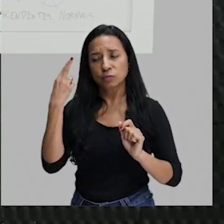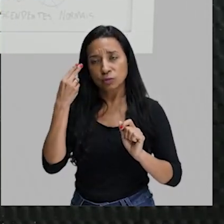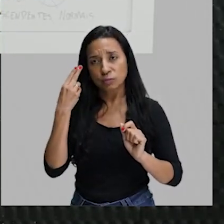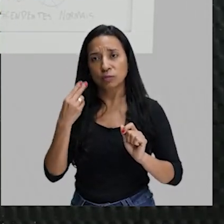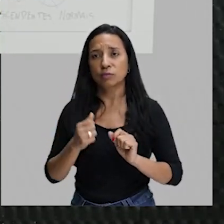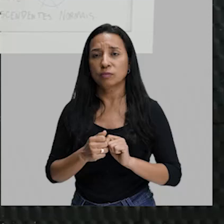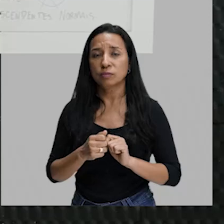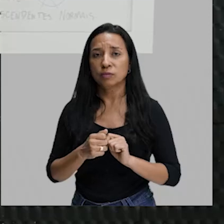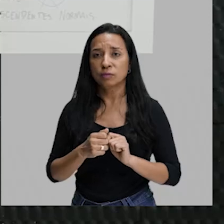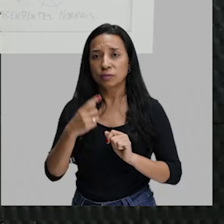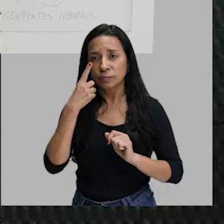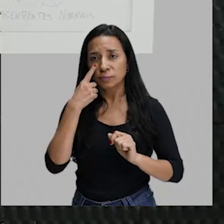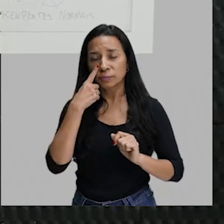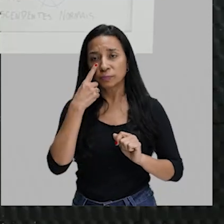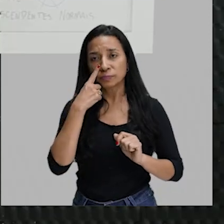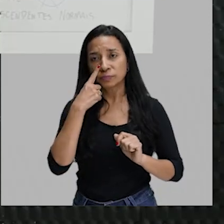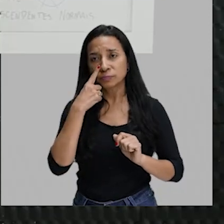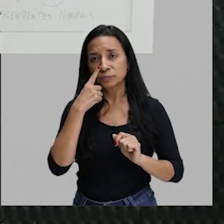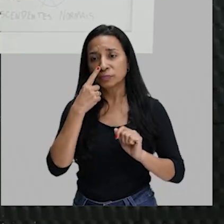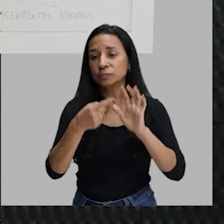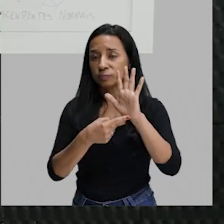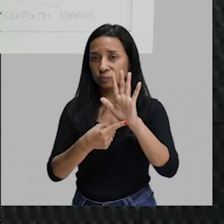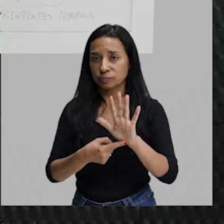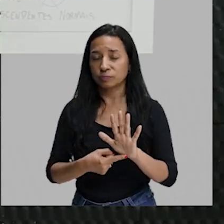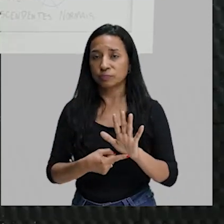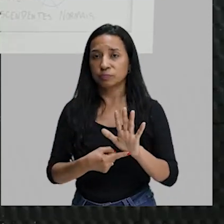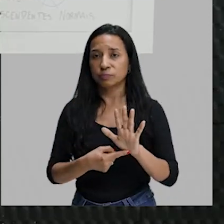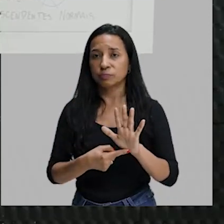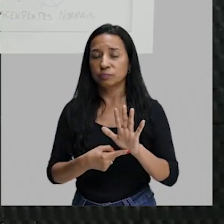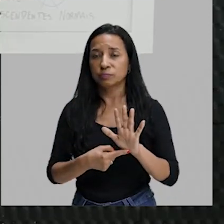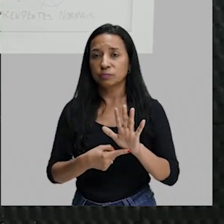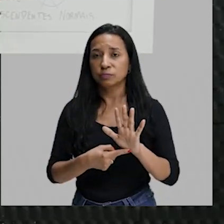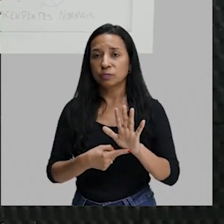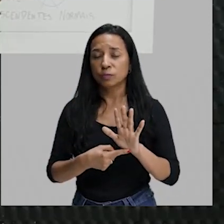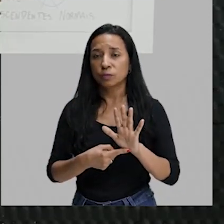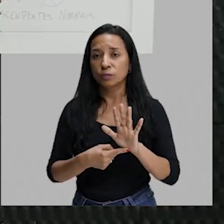normal. Veja, isso aqui representa